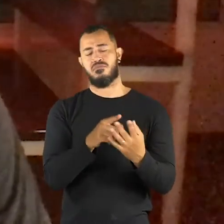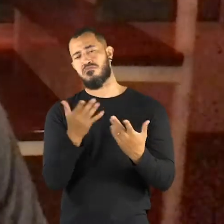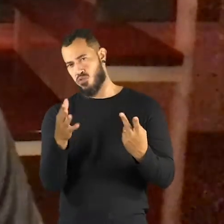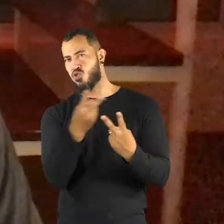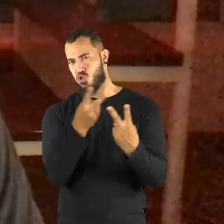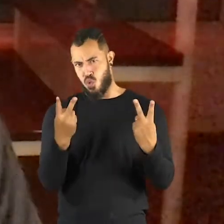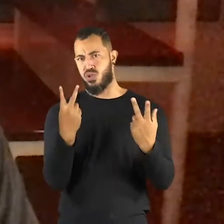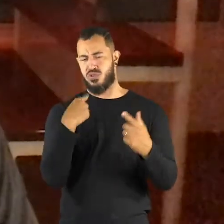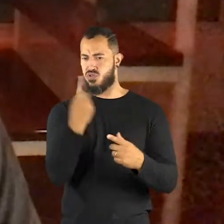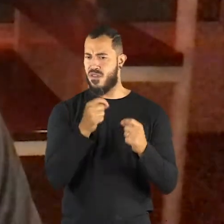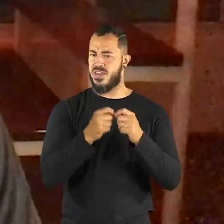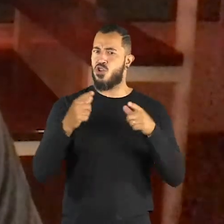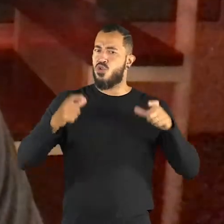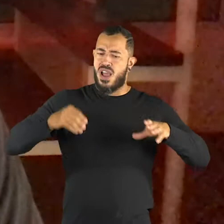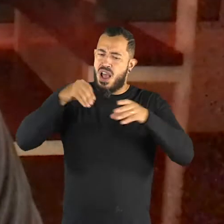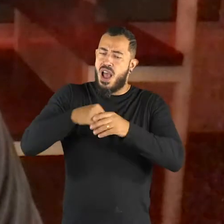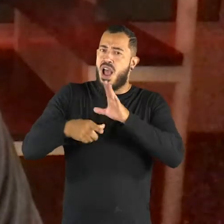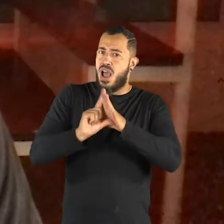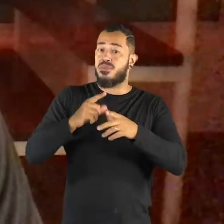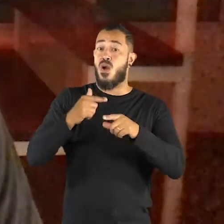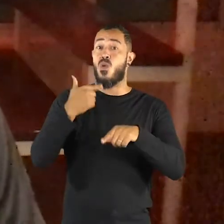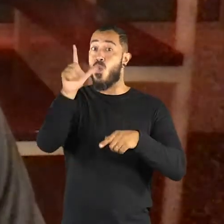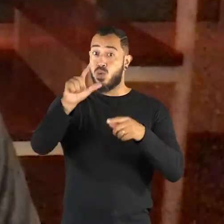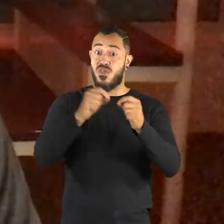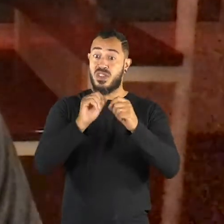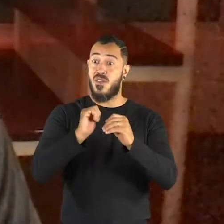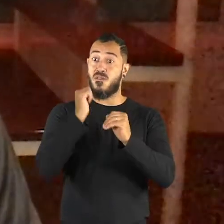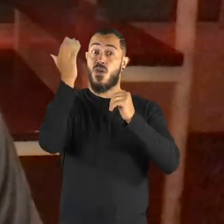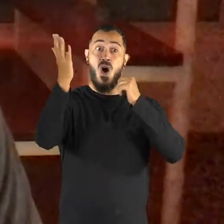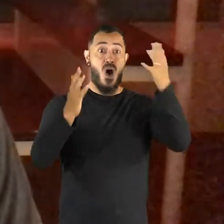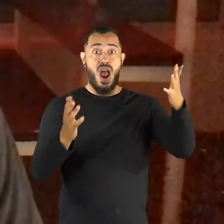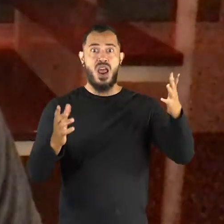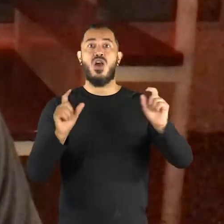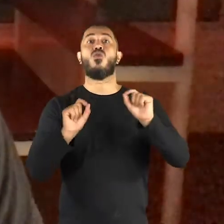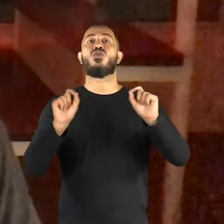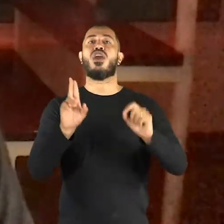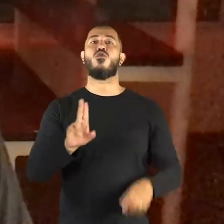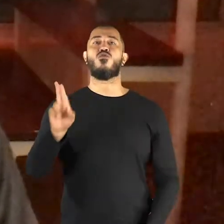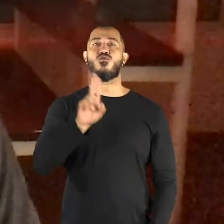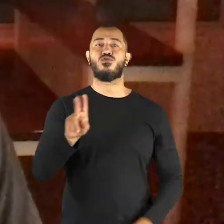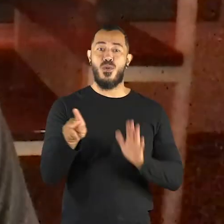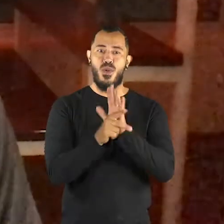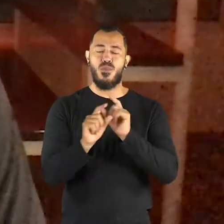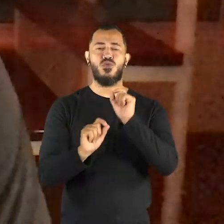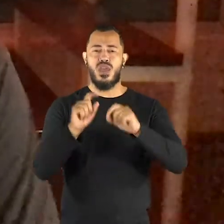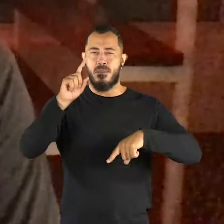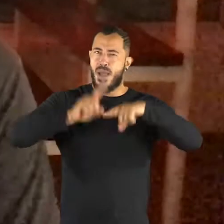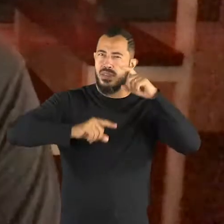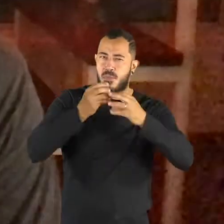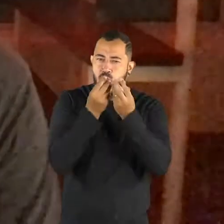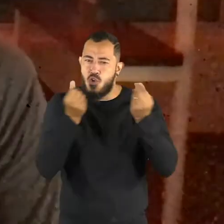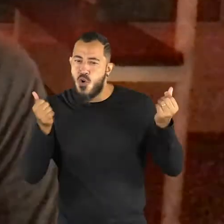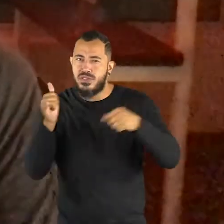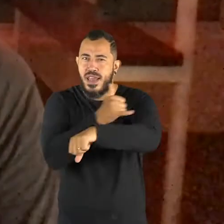que é filmado numa interna, a gente acabou trazendo elementos que são muito importantes de